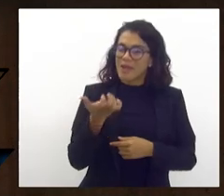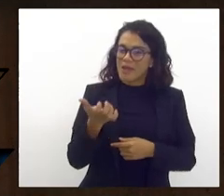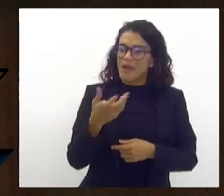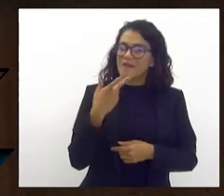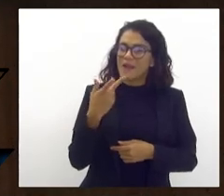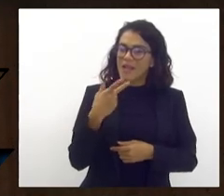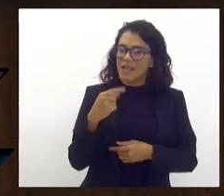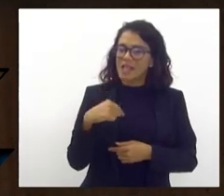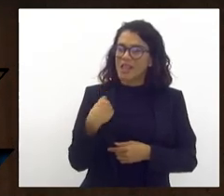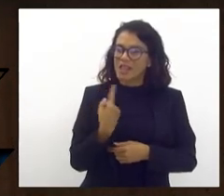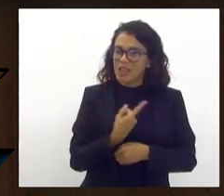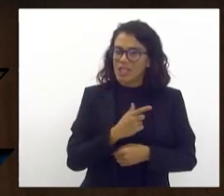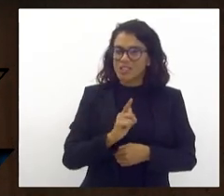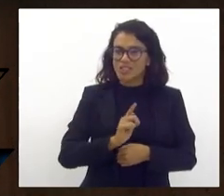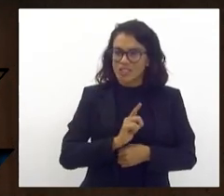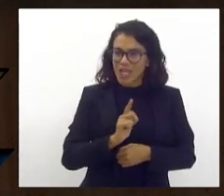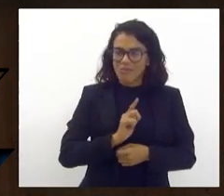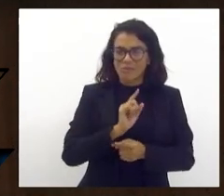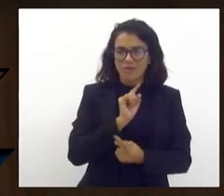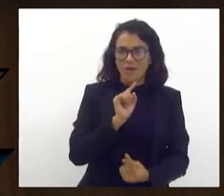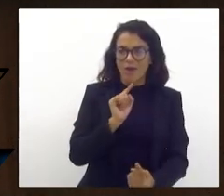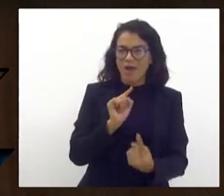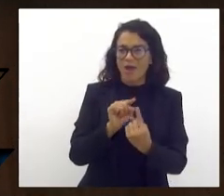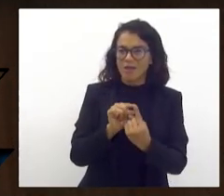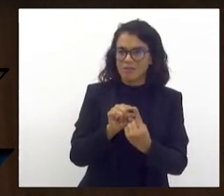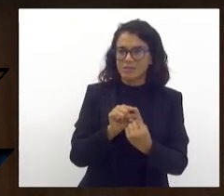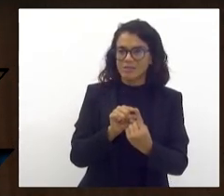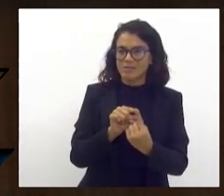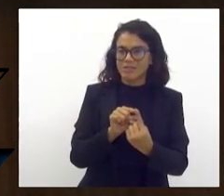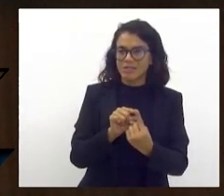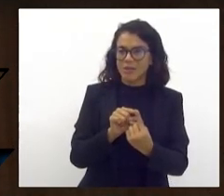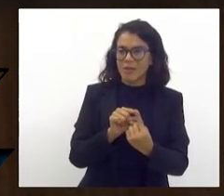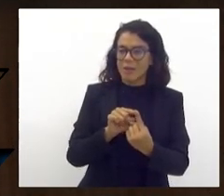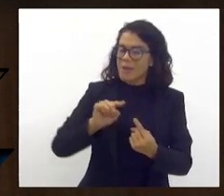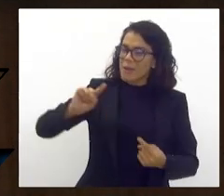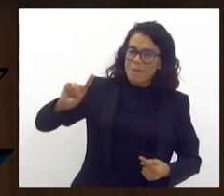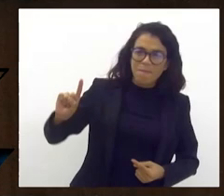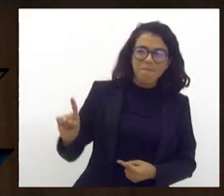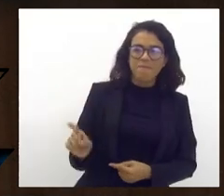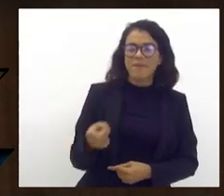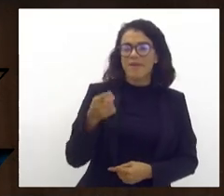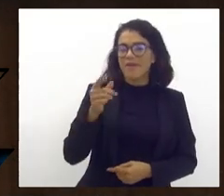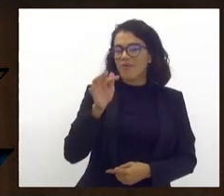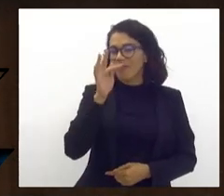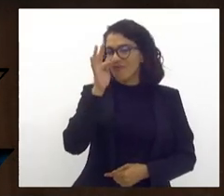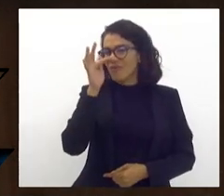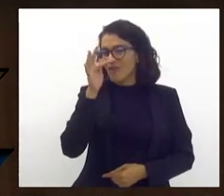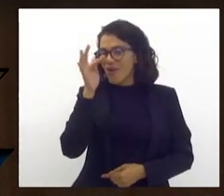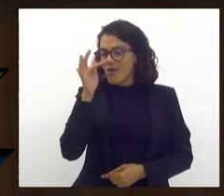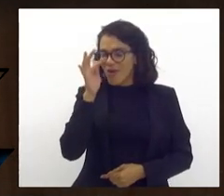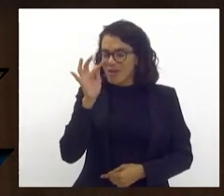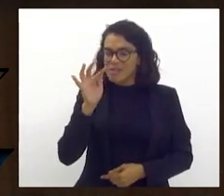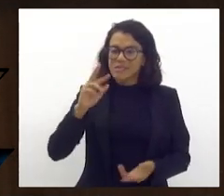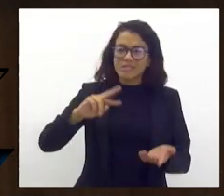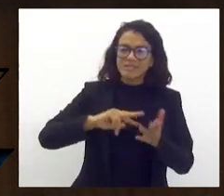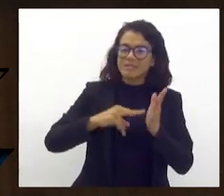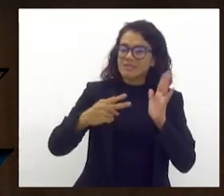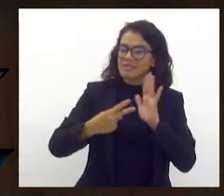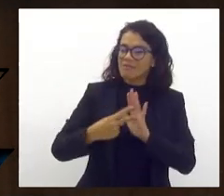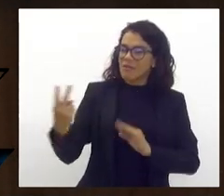nós devemos ter como meta que floresçam mil flores, que os valores sejam